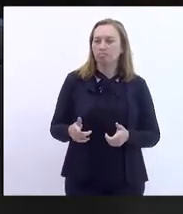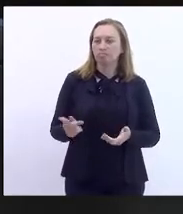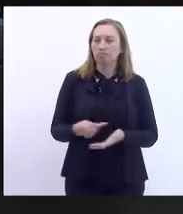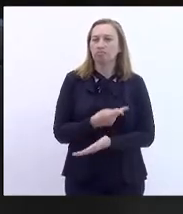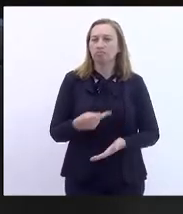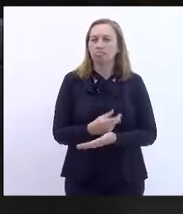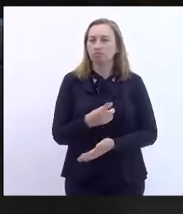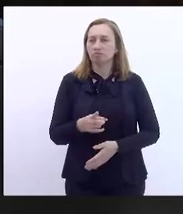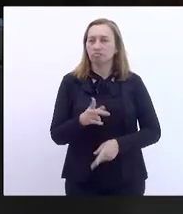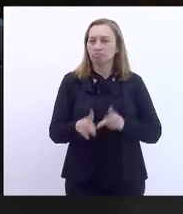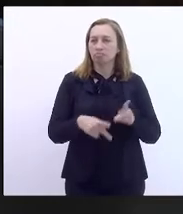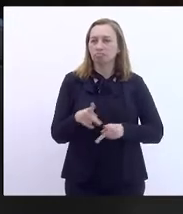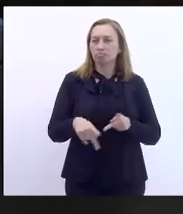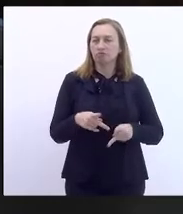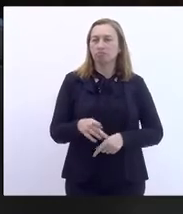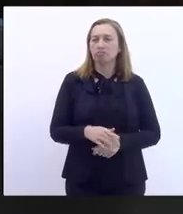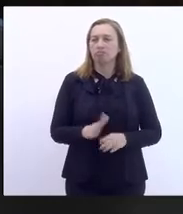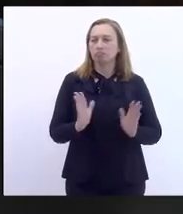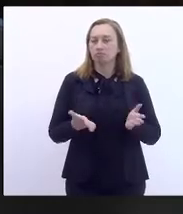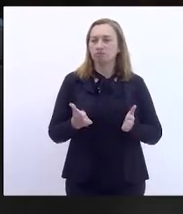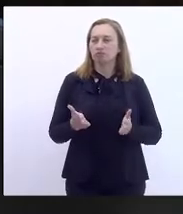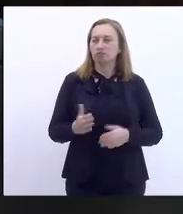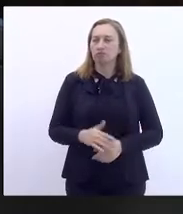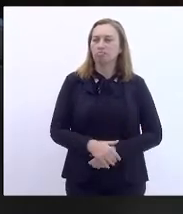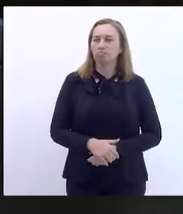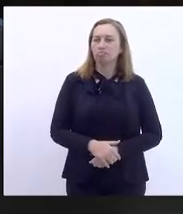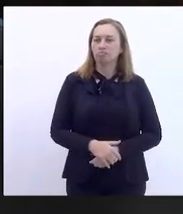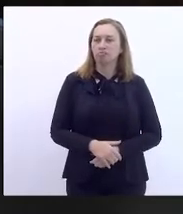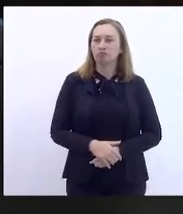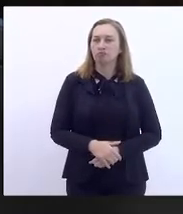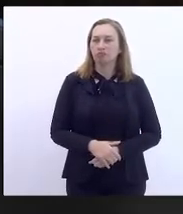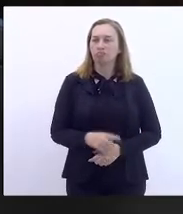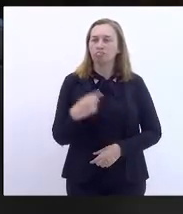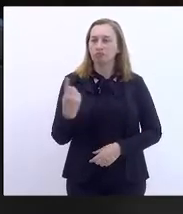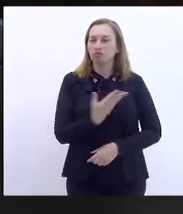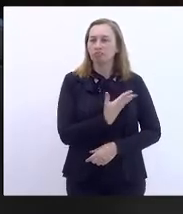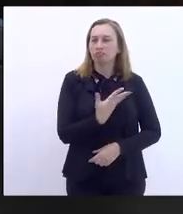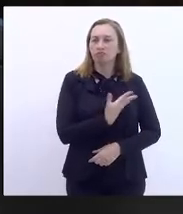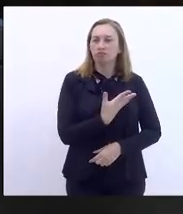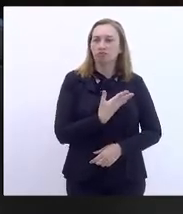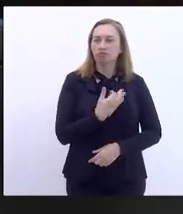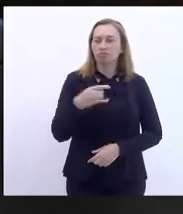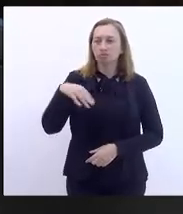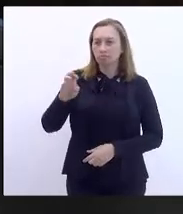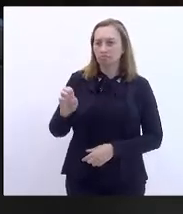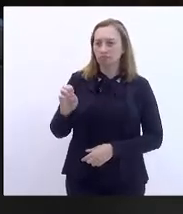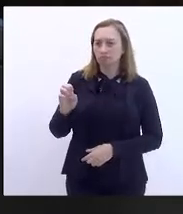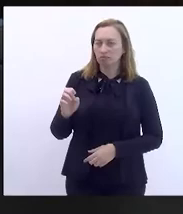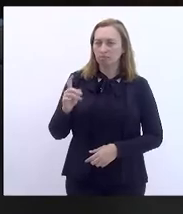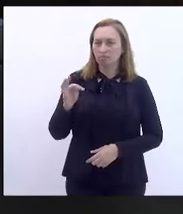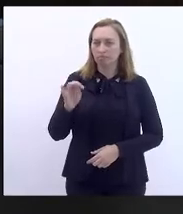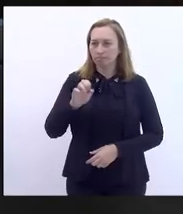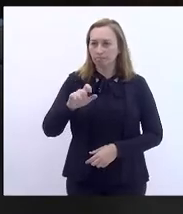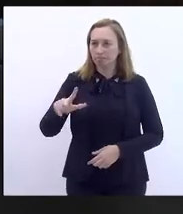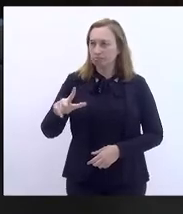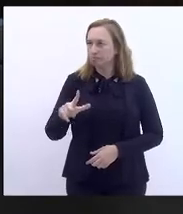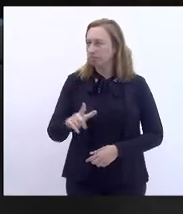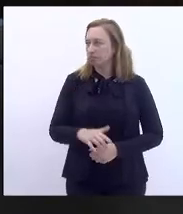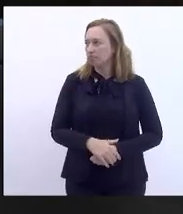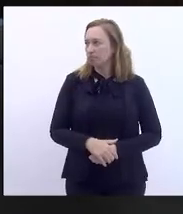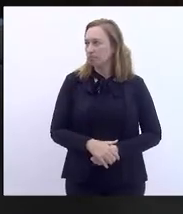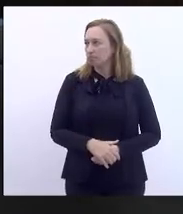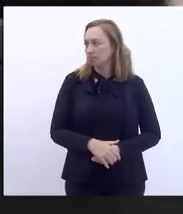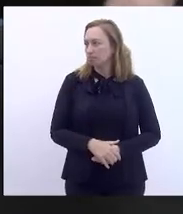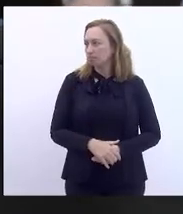população passar aqui diretamente por nosso companheiro Guilherme Pimentel nosso Ouvidor